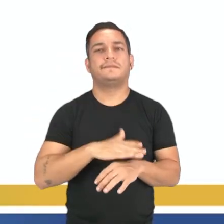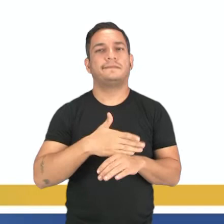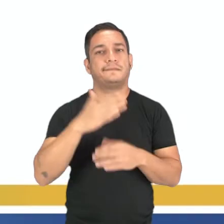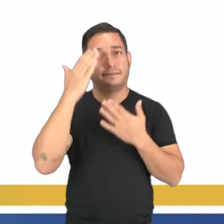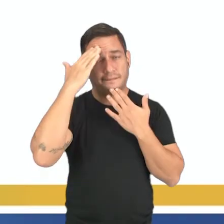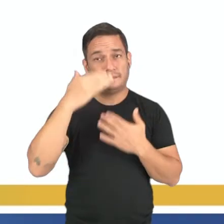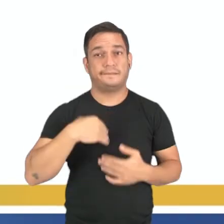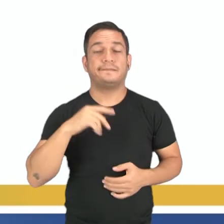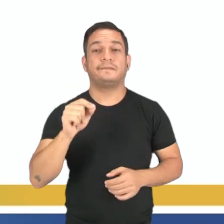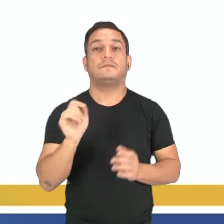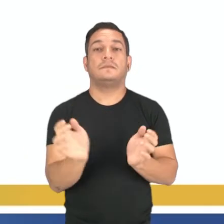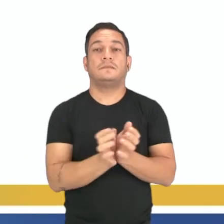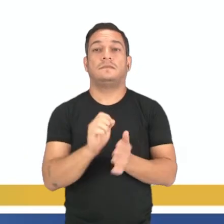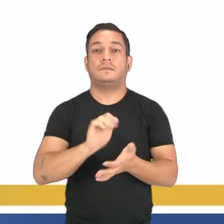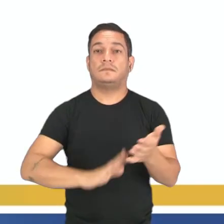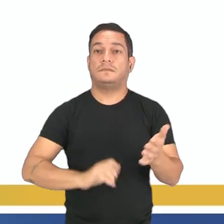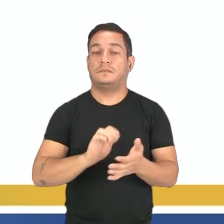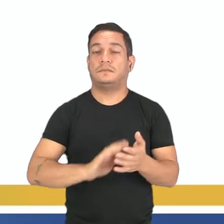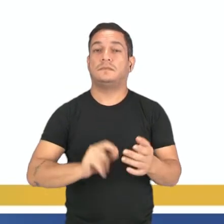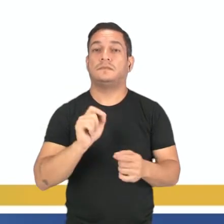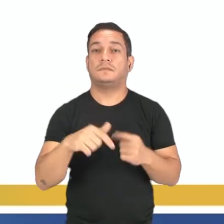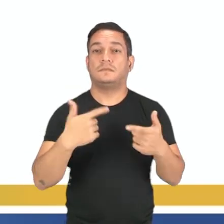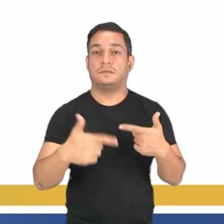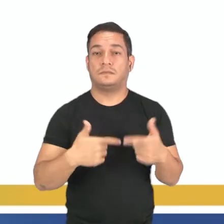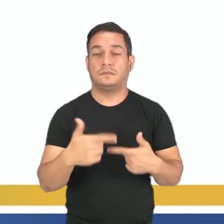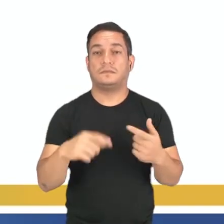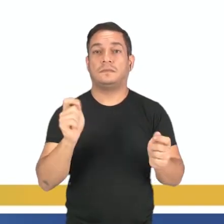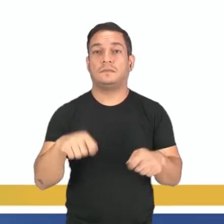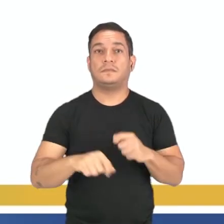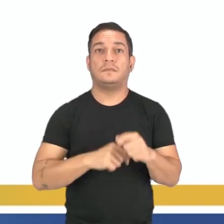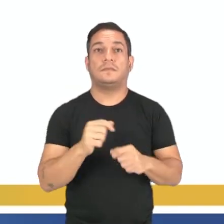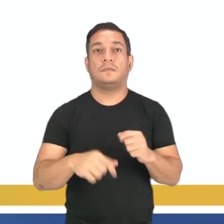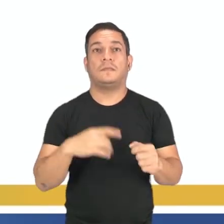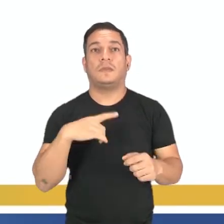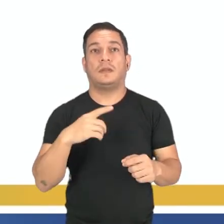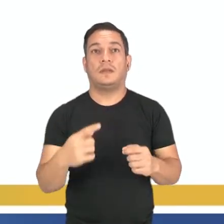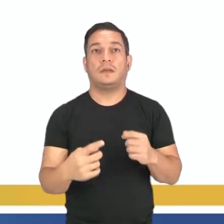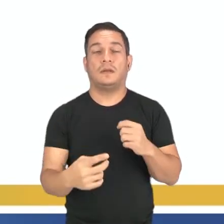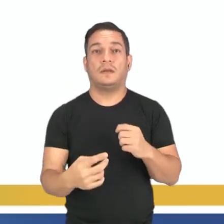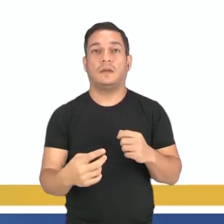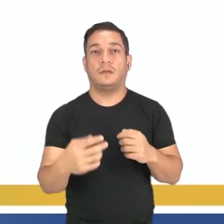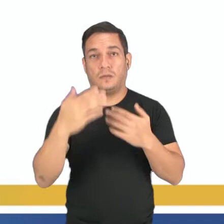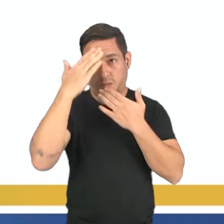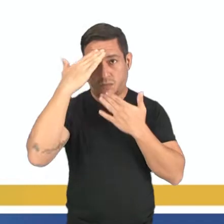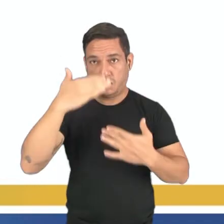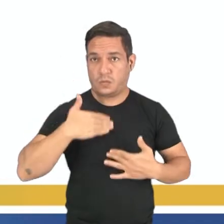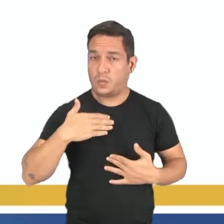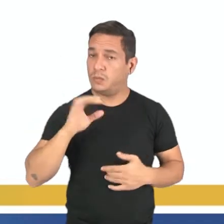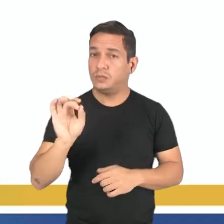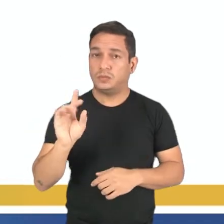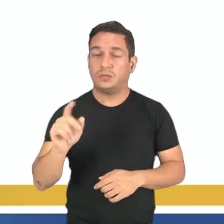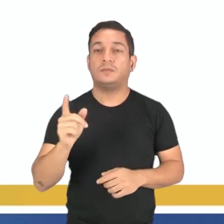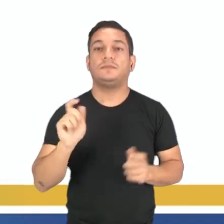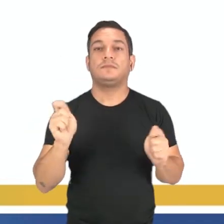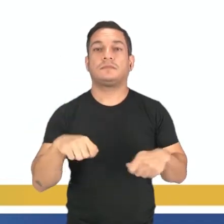né? São grupos de atividades que têm como equipamento simplesmente o corpo humano.